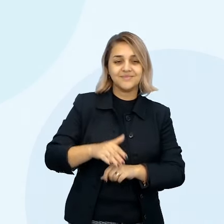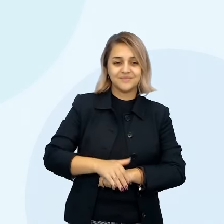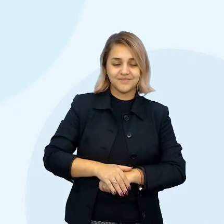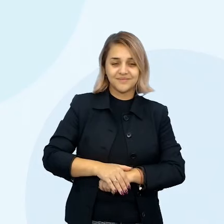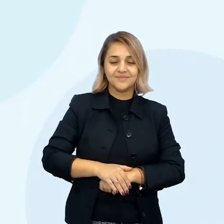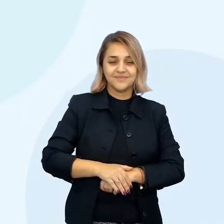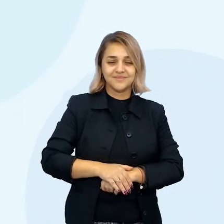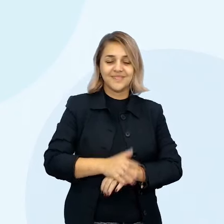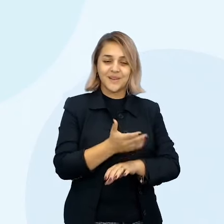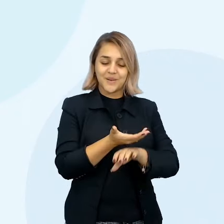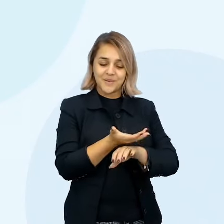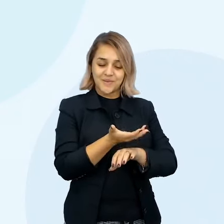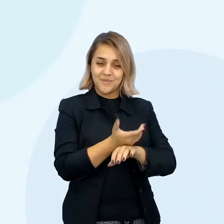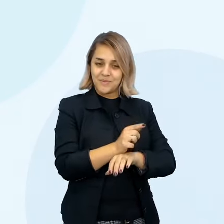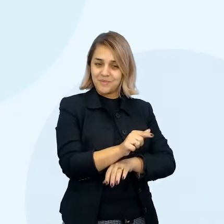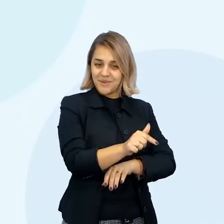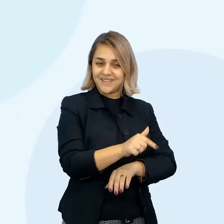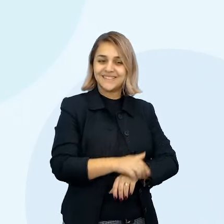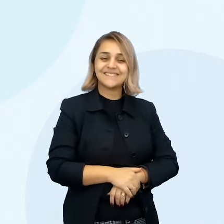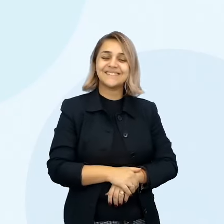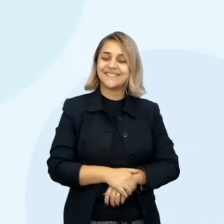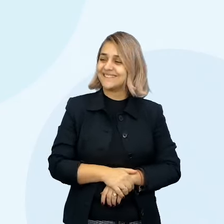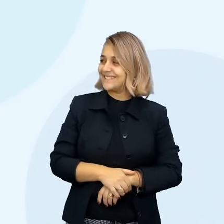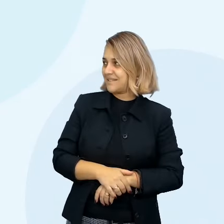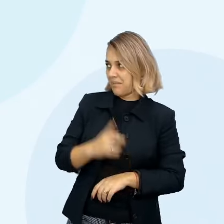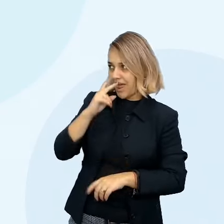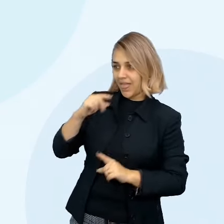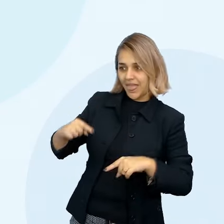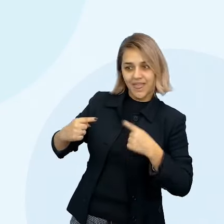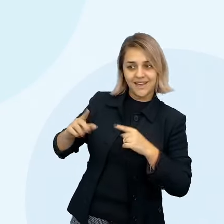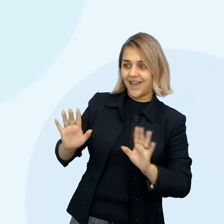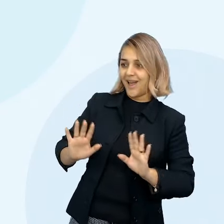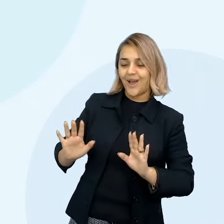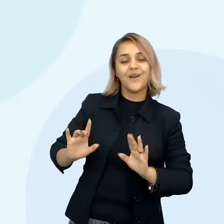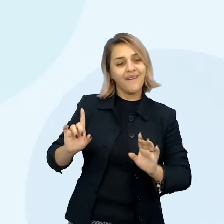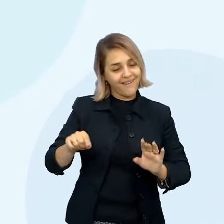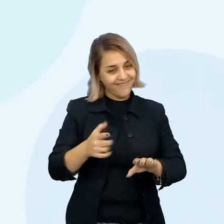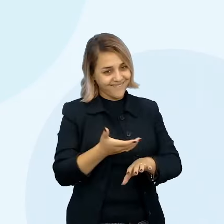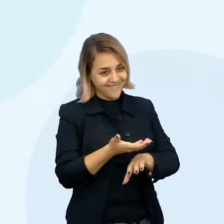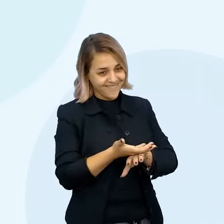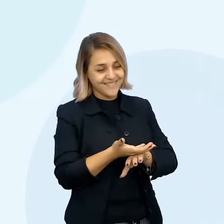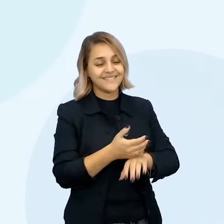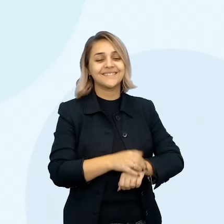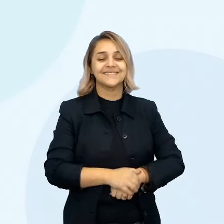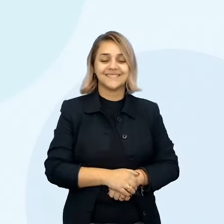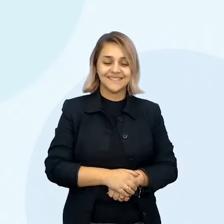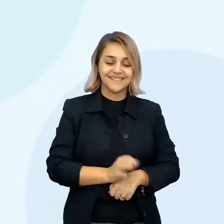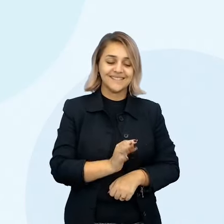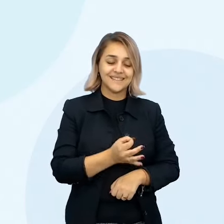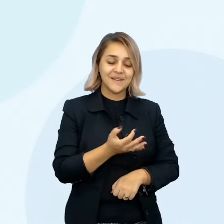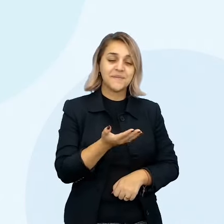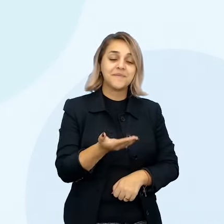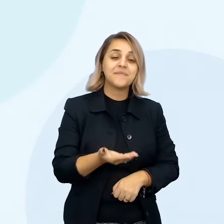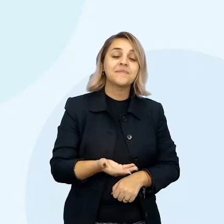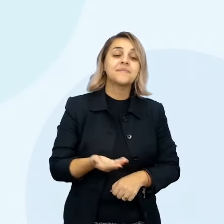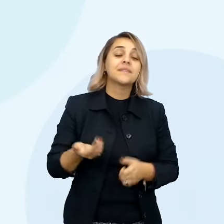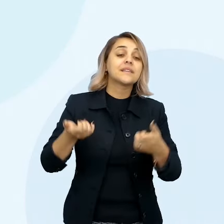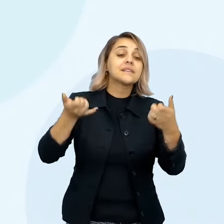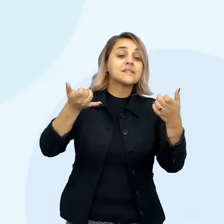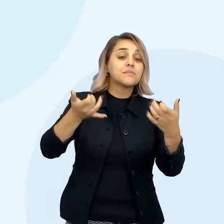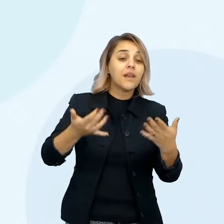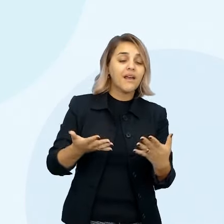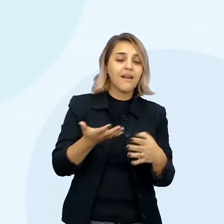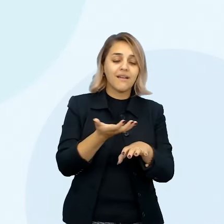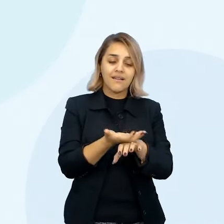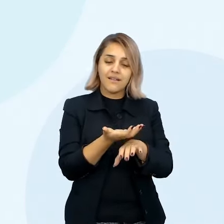componente, perdão, Gisele. Concorrente não, né? Componente. Componente, né? Tá certo. Então, pessoal, agora vamos falar um pouquinho do